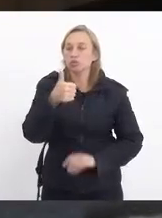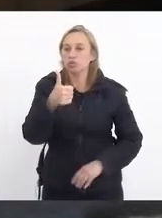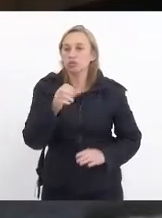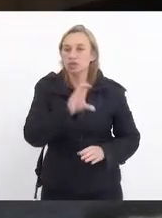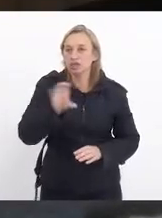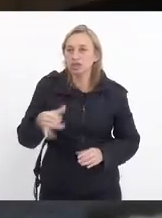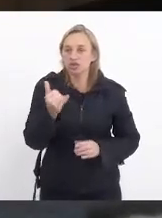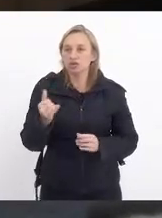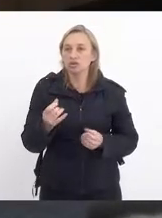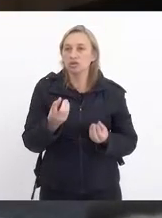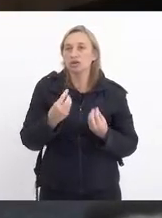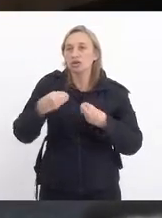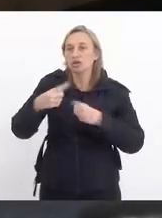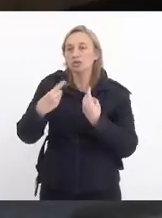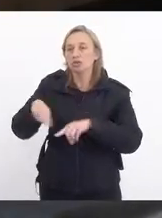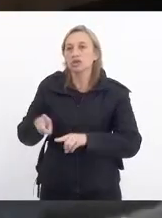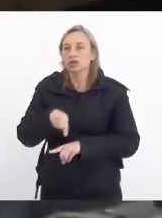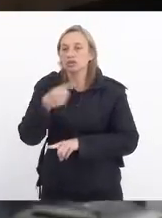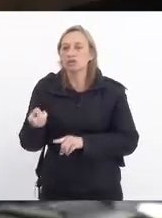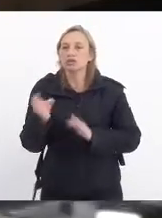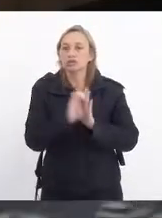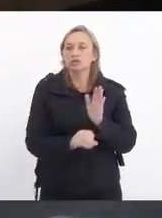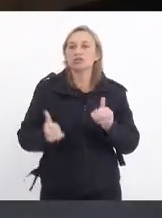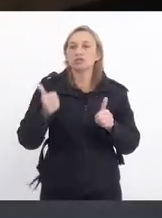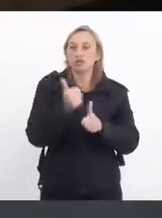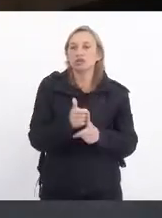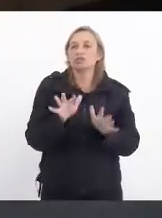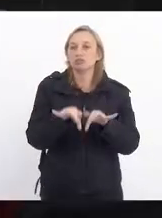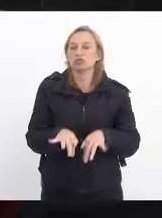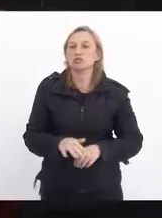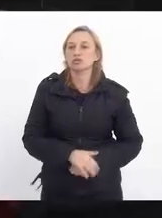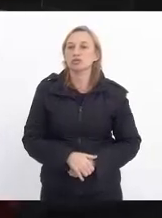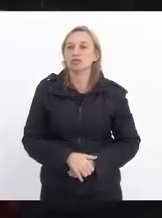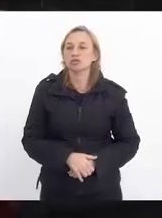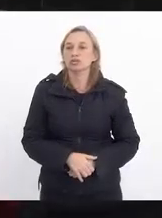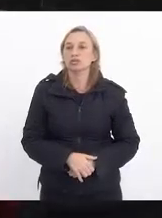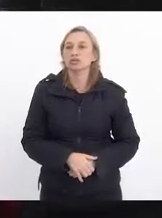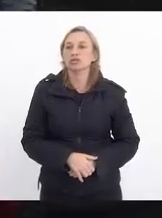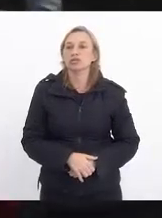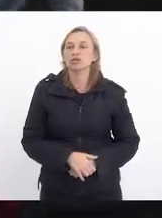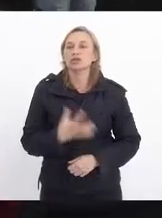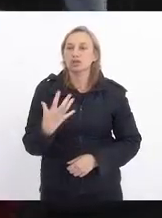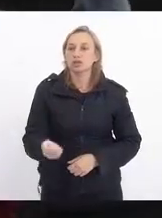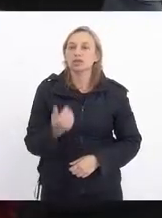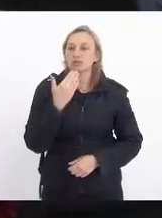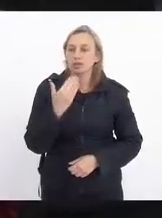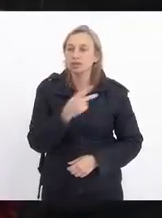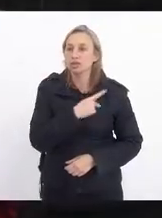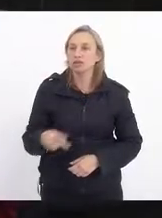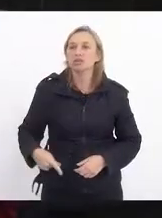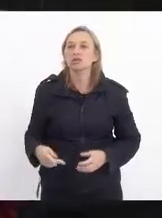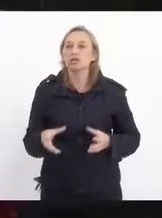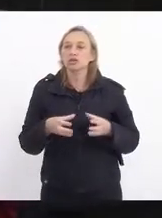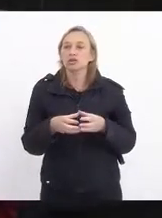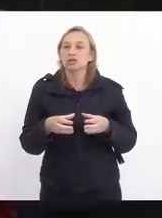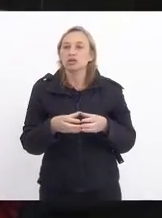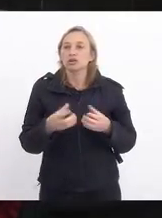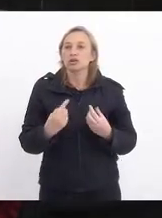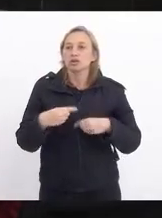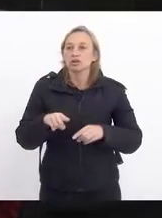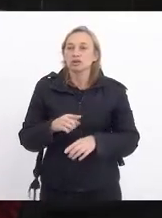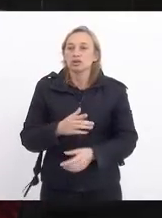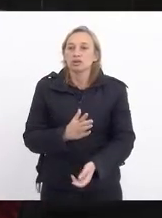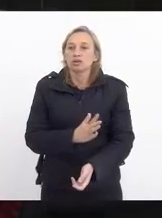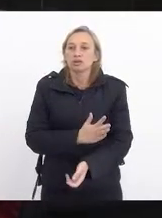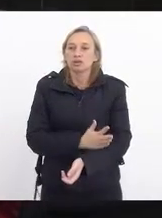contrário as demais emendas concluindo Por substitutivo que a presidência difere pela comissão de combate às discriminações deputado